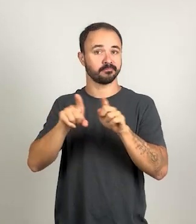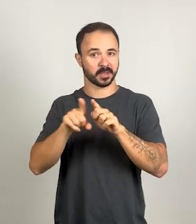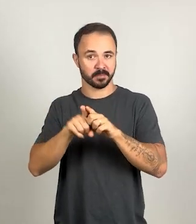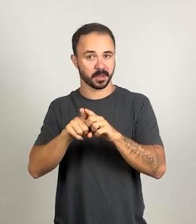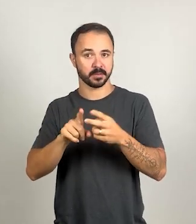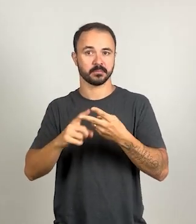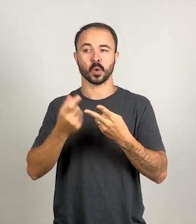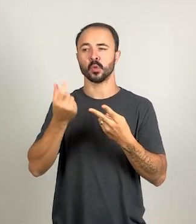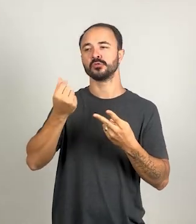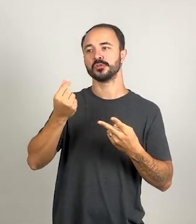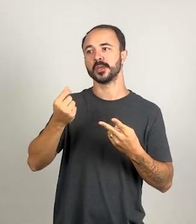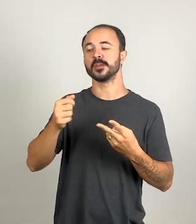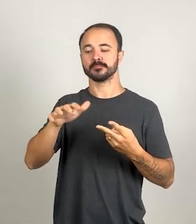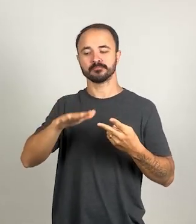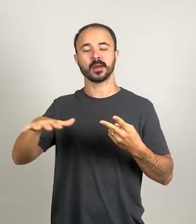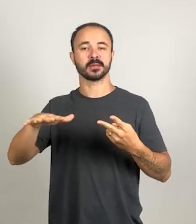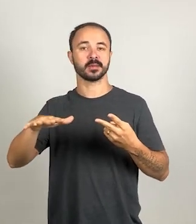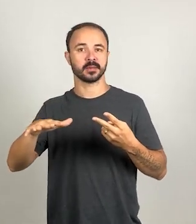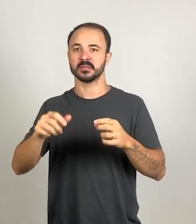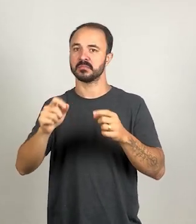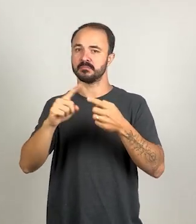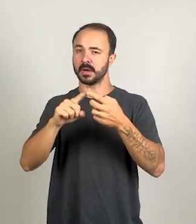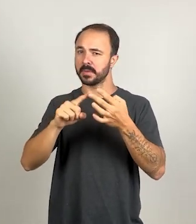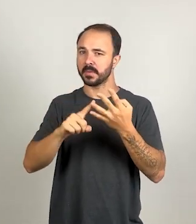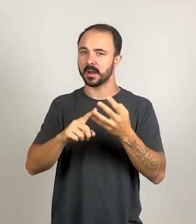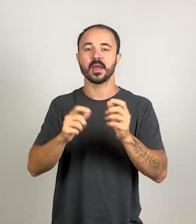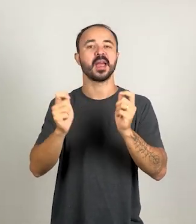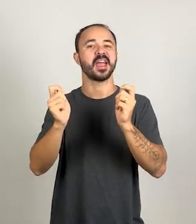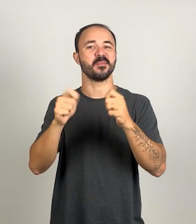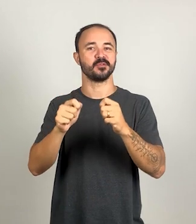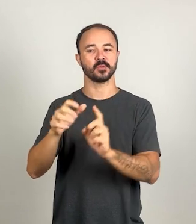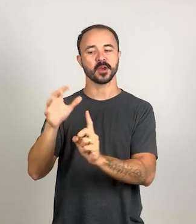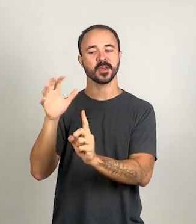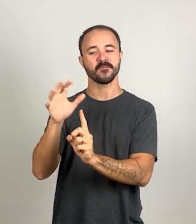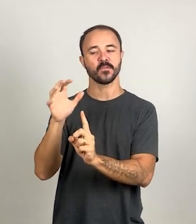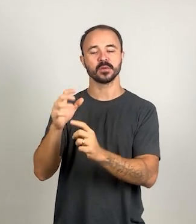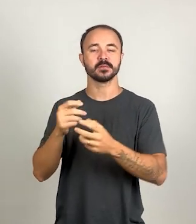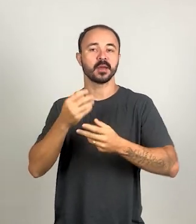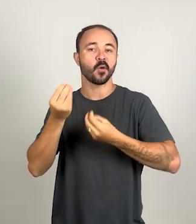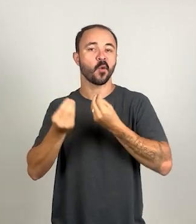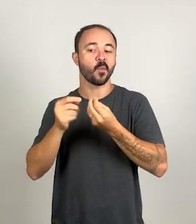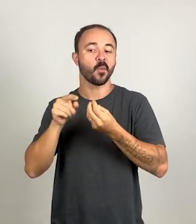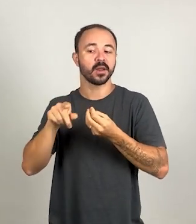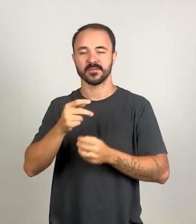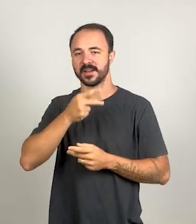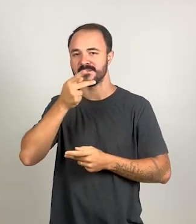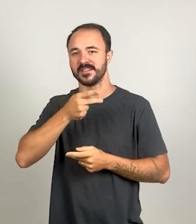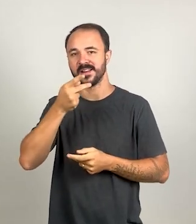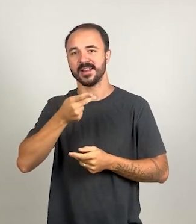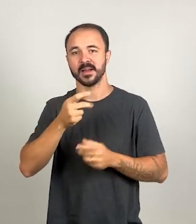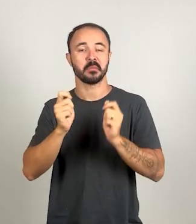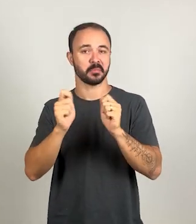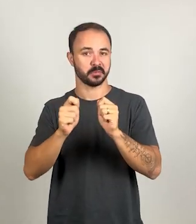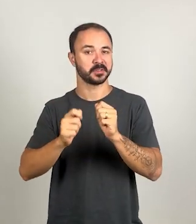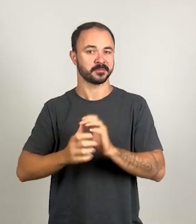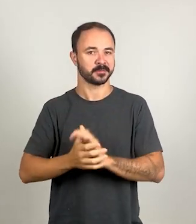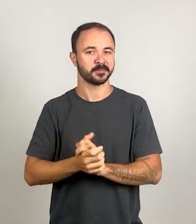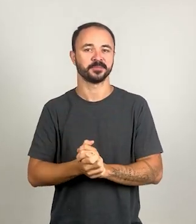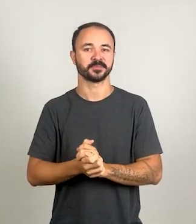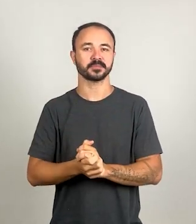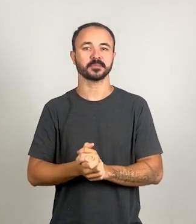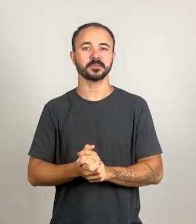social influenciam de forma dominante há ainda expressões informais ligadas a grupos sociais